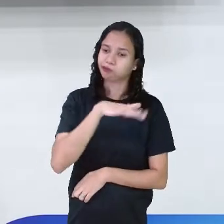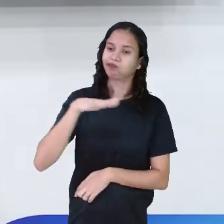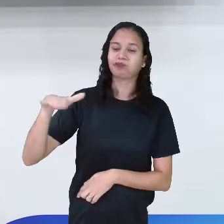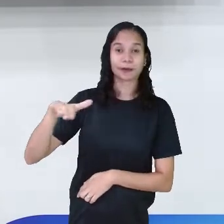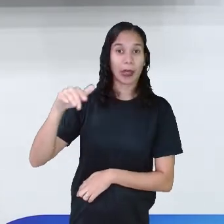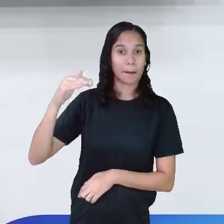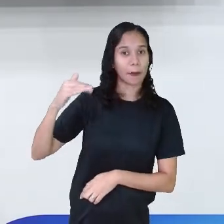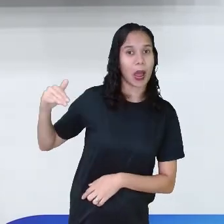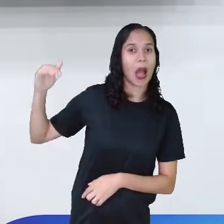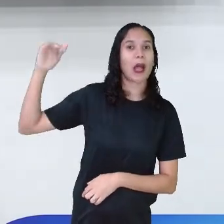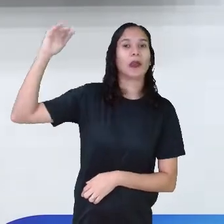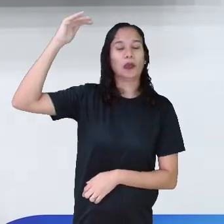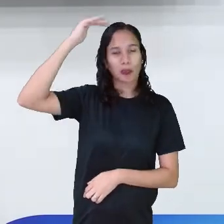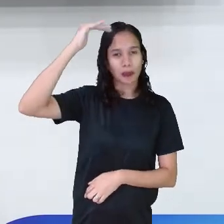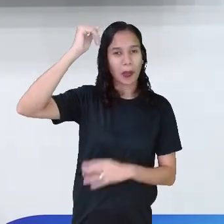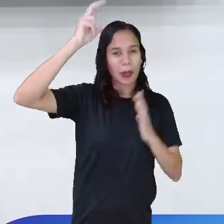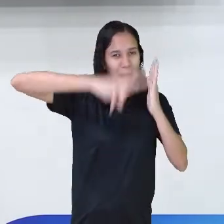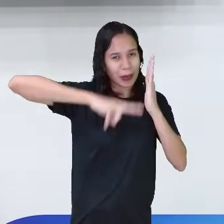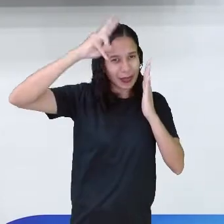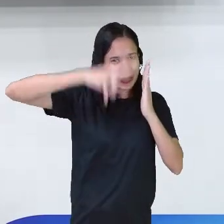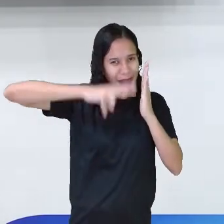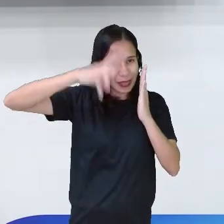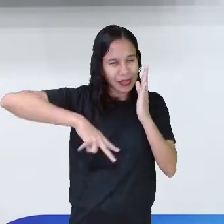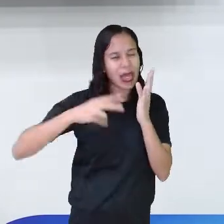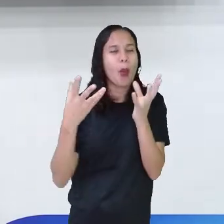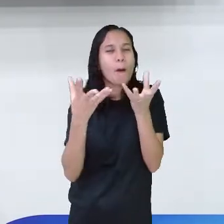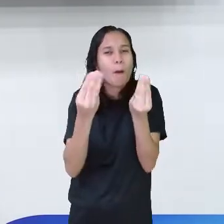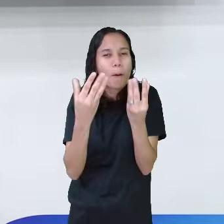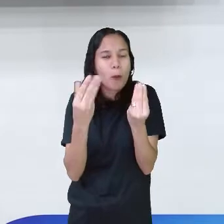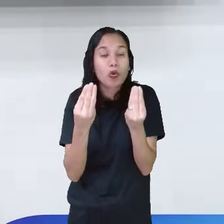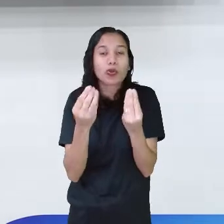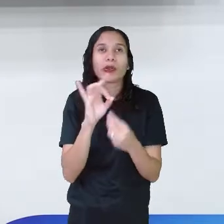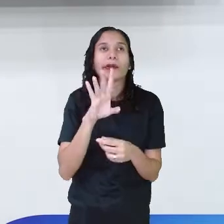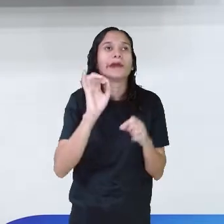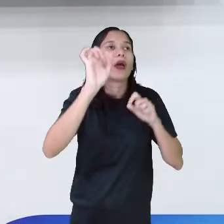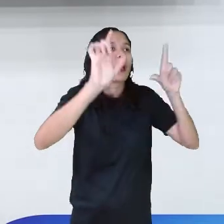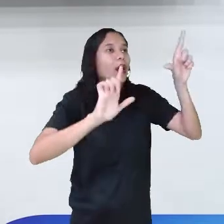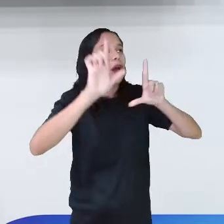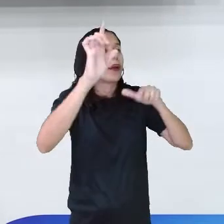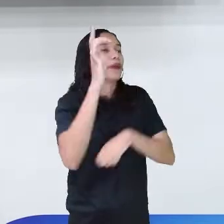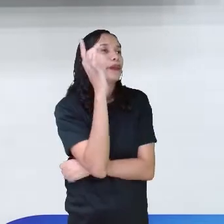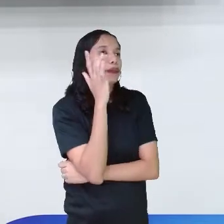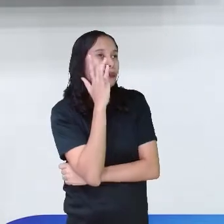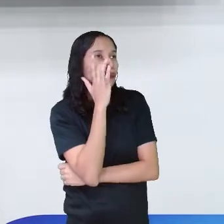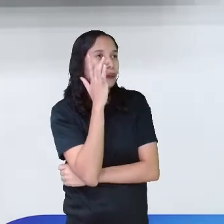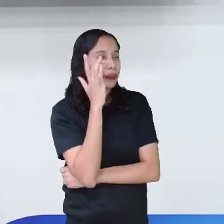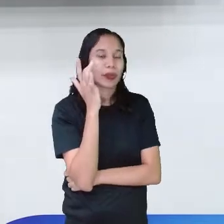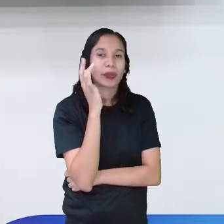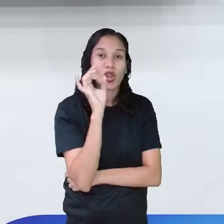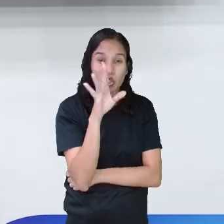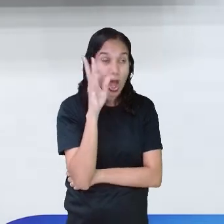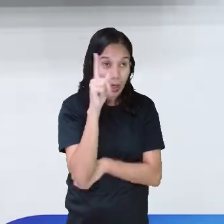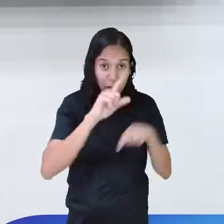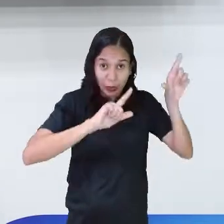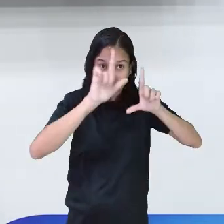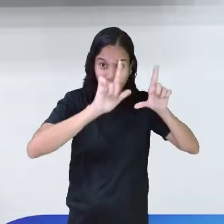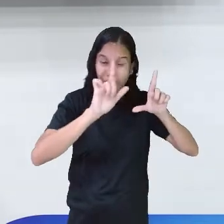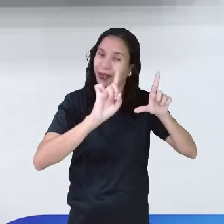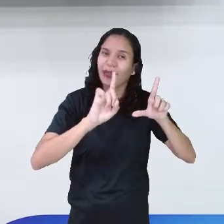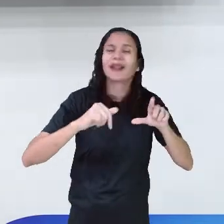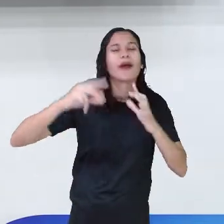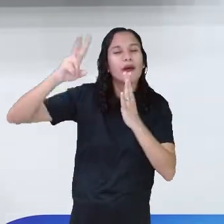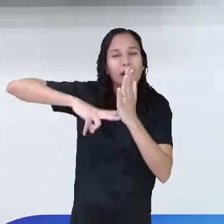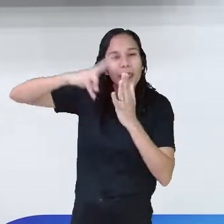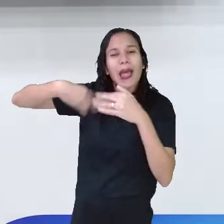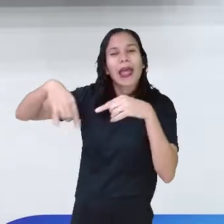para adultos, então leiam, hora vaga, não é só ficar na TV. Claro que você vai assistir um pouquinho, mas leia bastante, que você vai